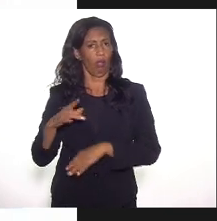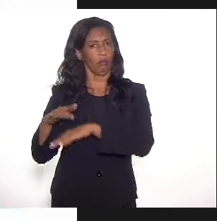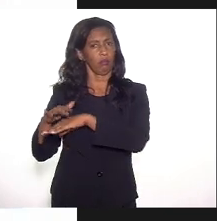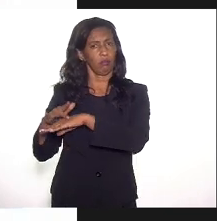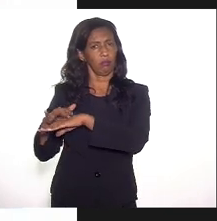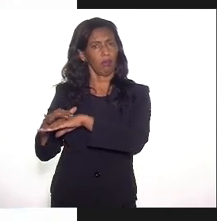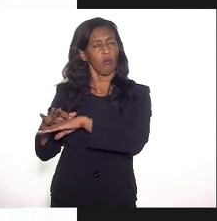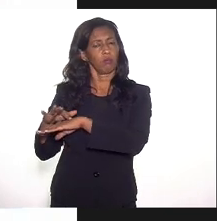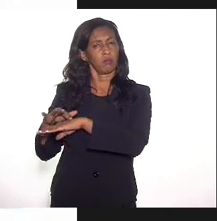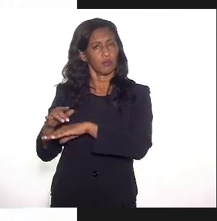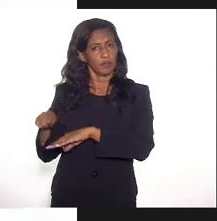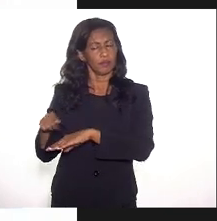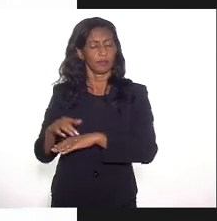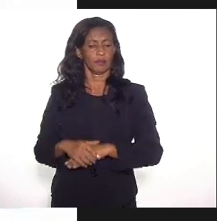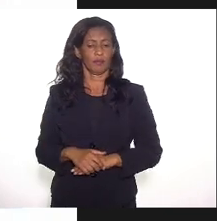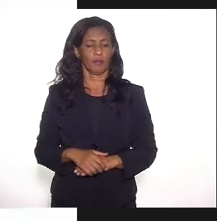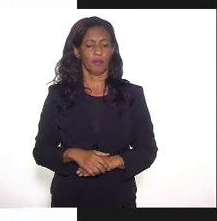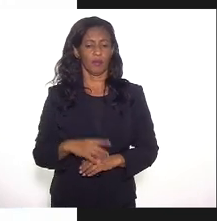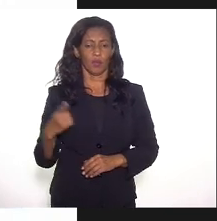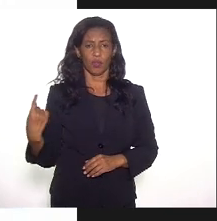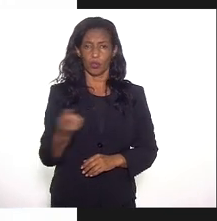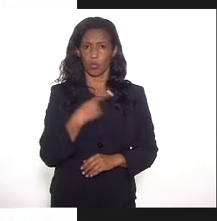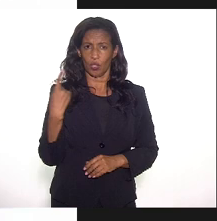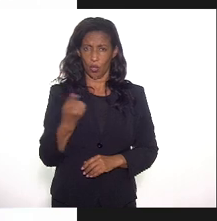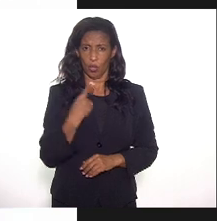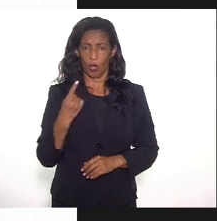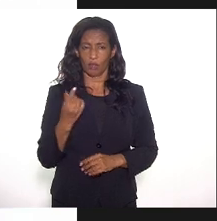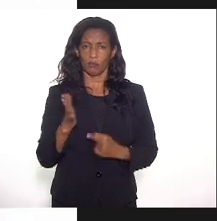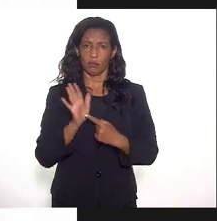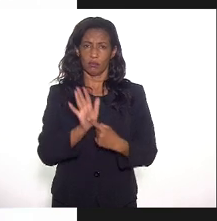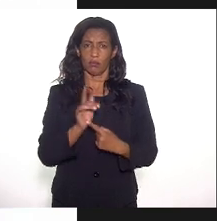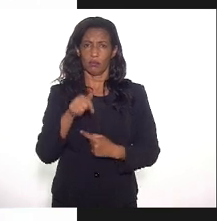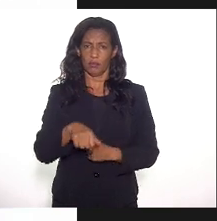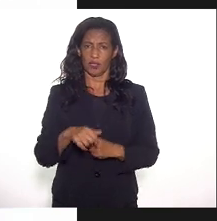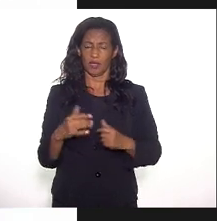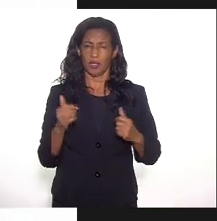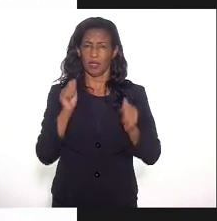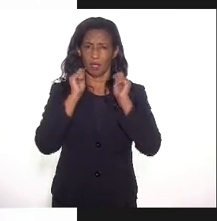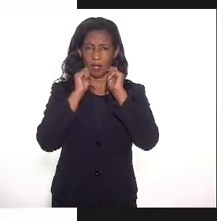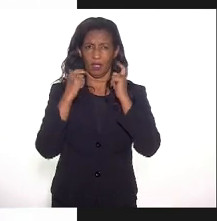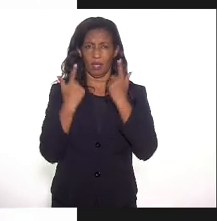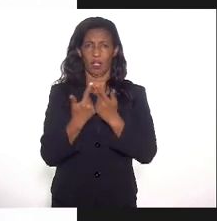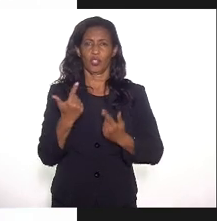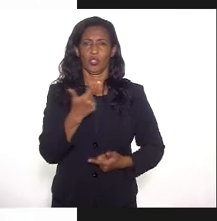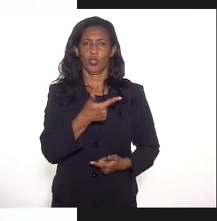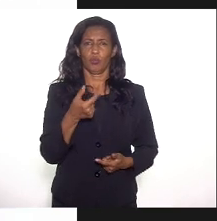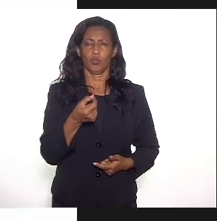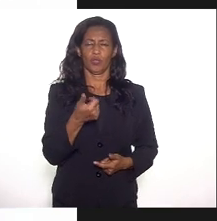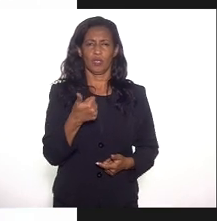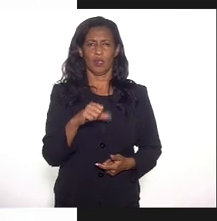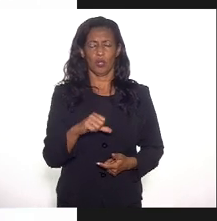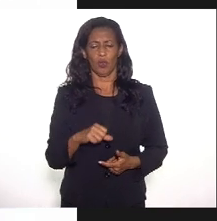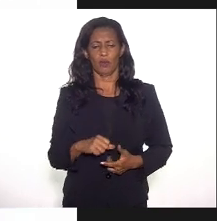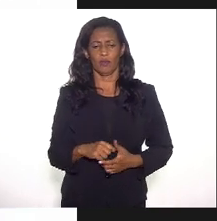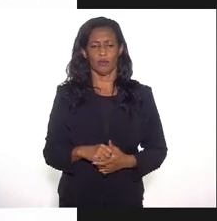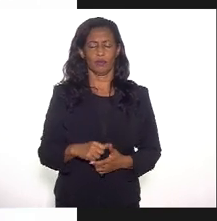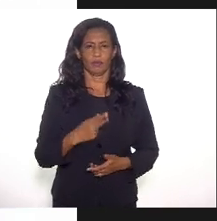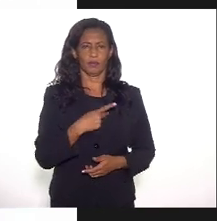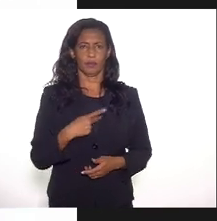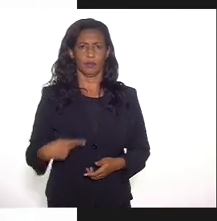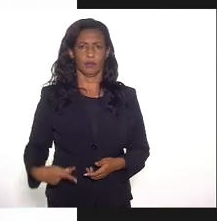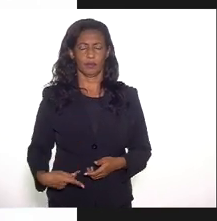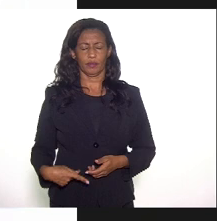dos jansenianos. Nós apresentamos aqui na casa, em 2019, presidente